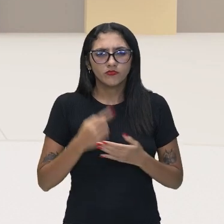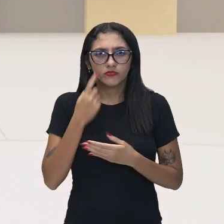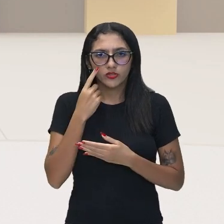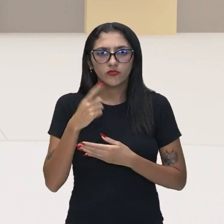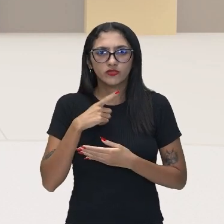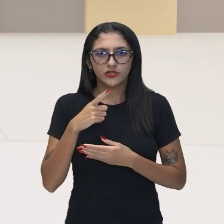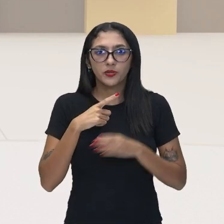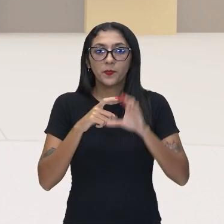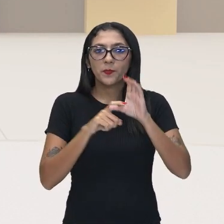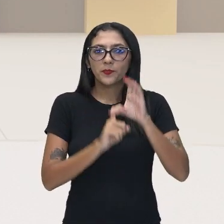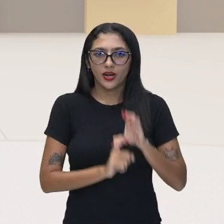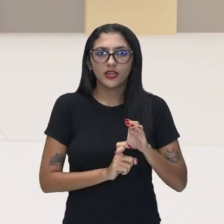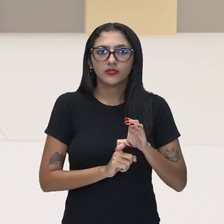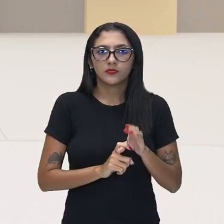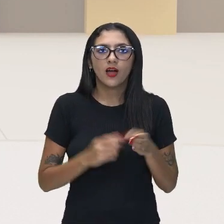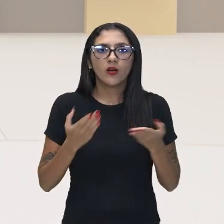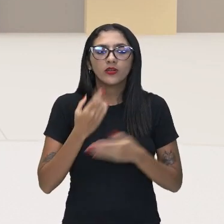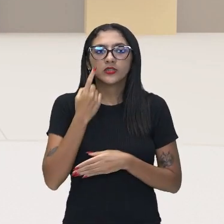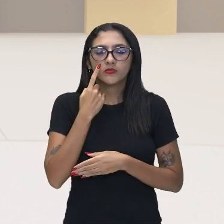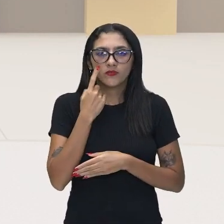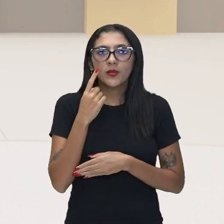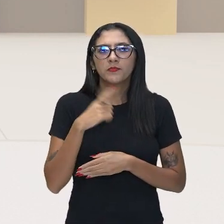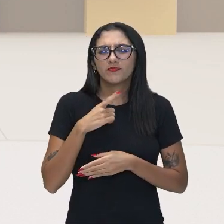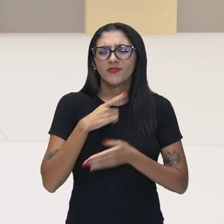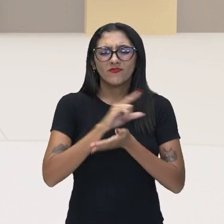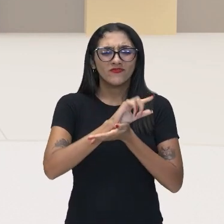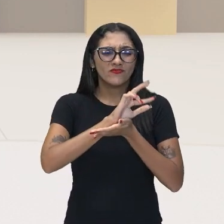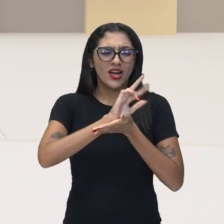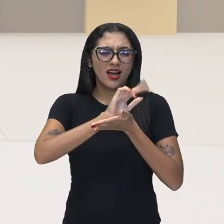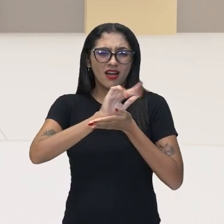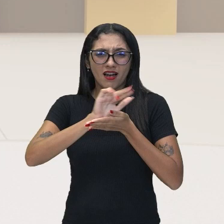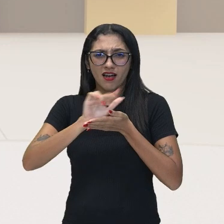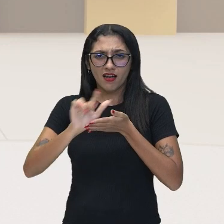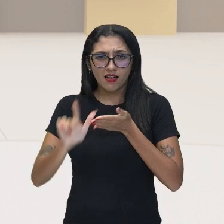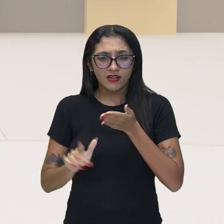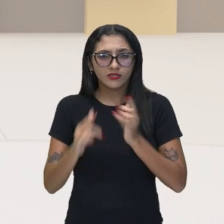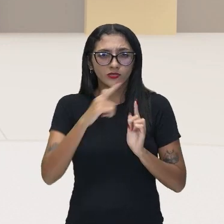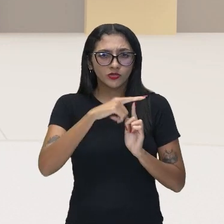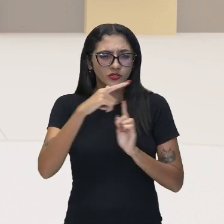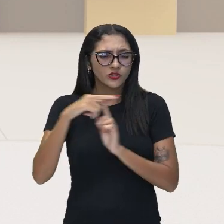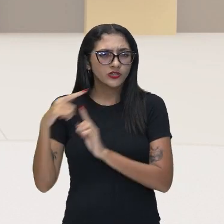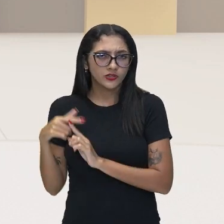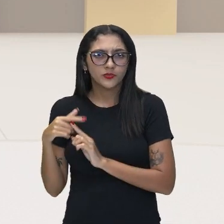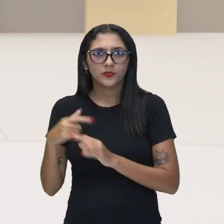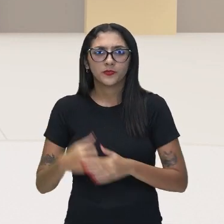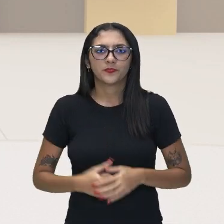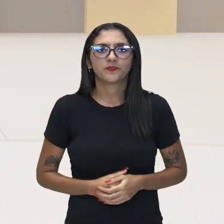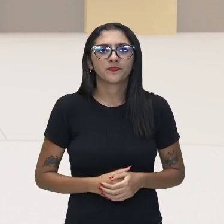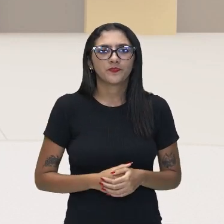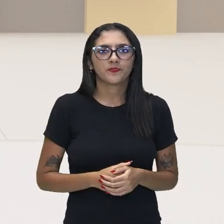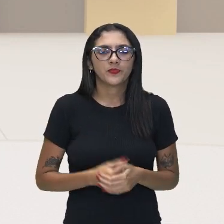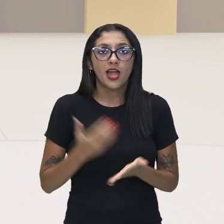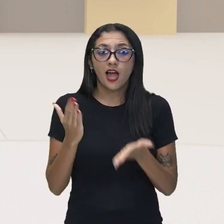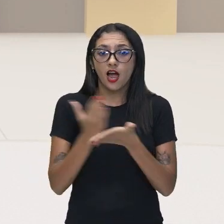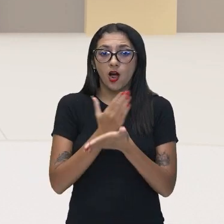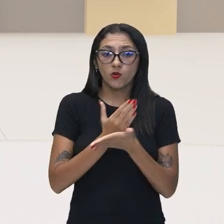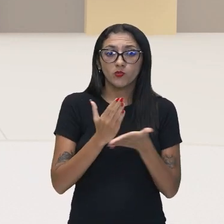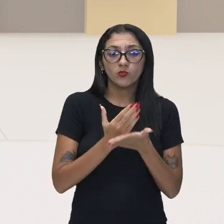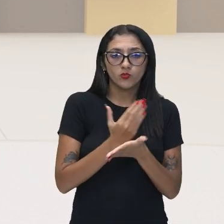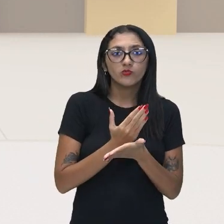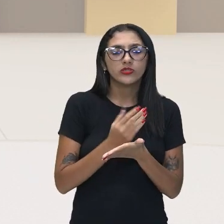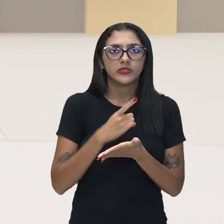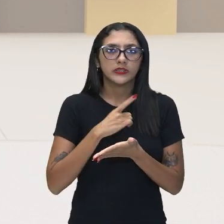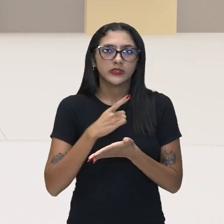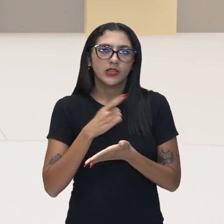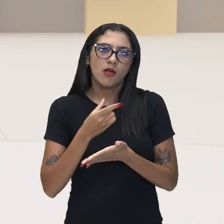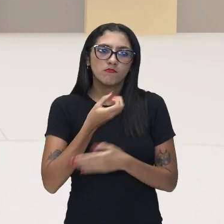empréstimos, né, a gente tem vários tipos de empréstimos. Tudo bem? E alguns empréstimos têm suas vantagens